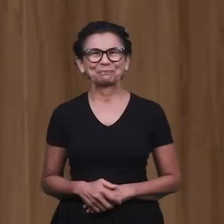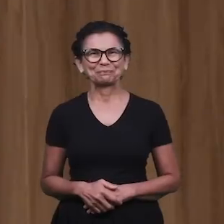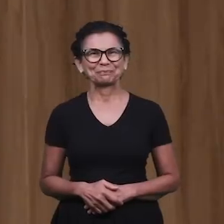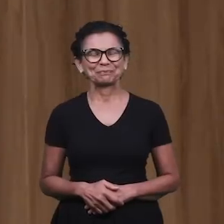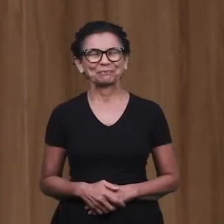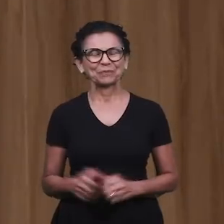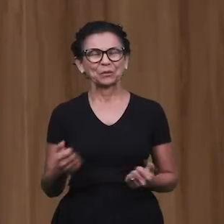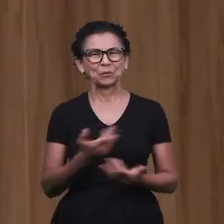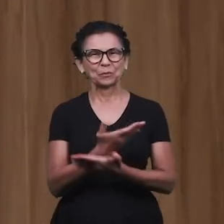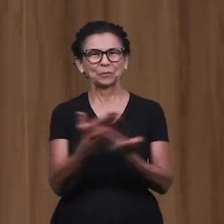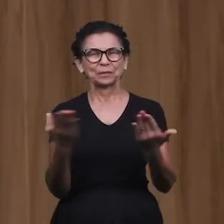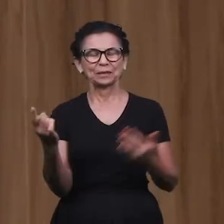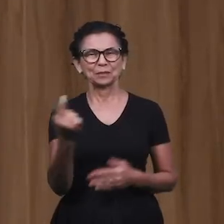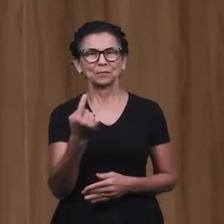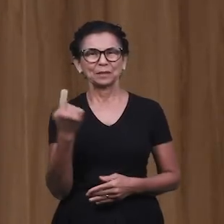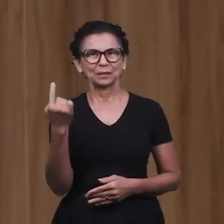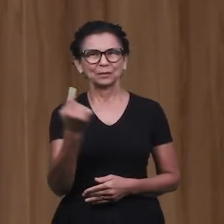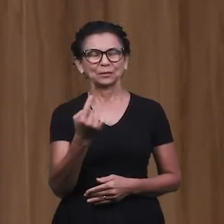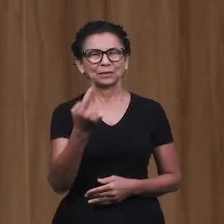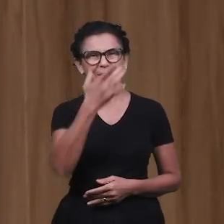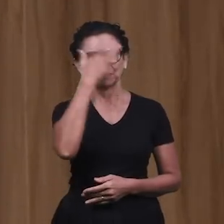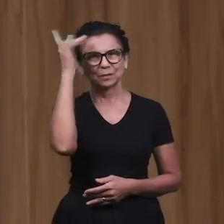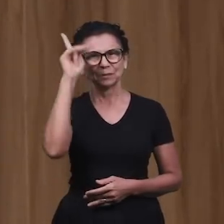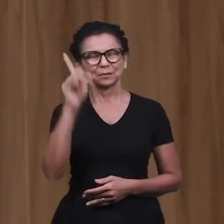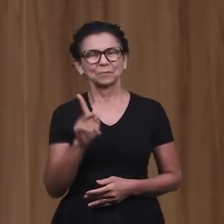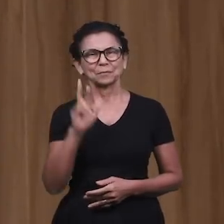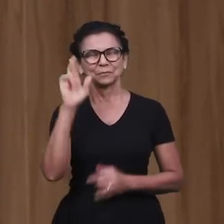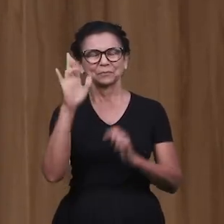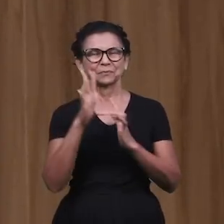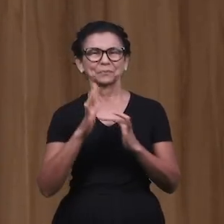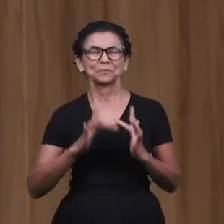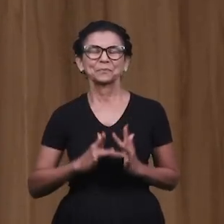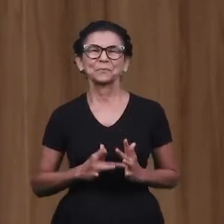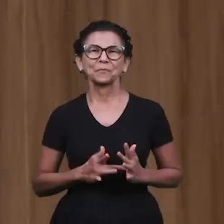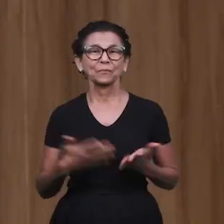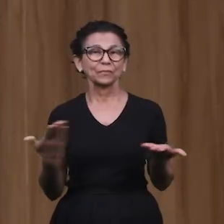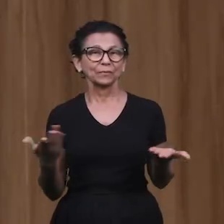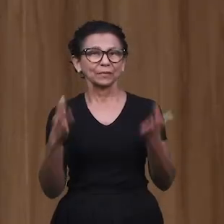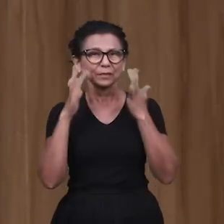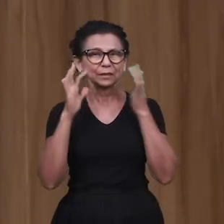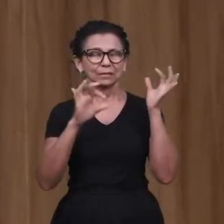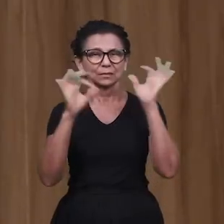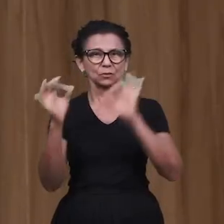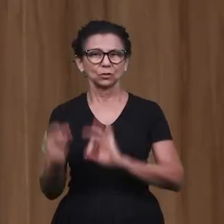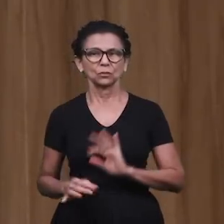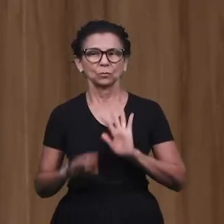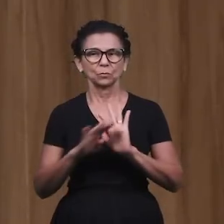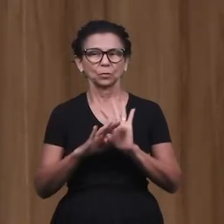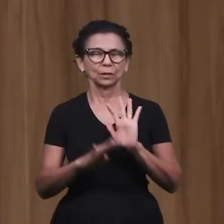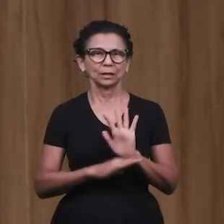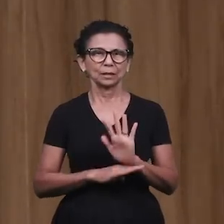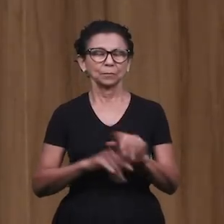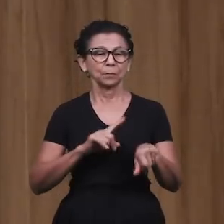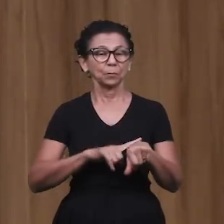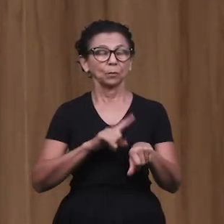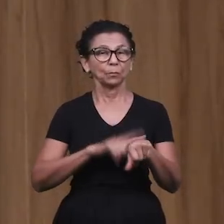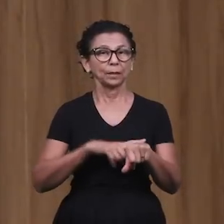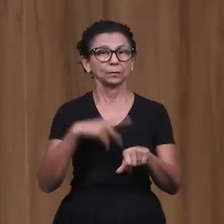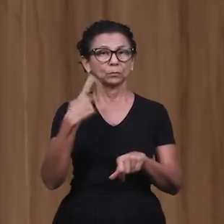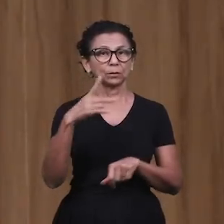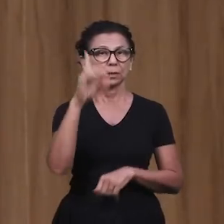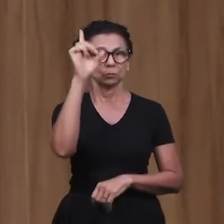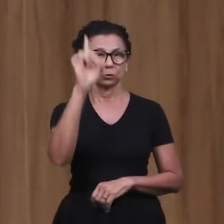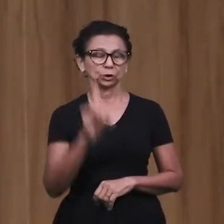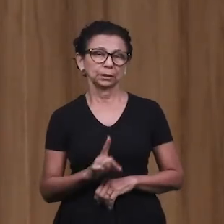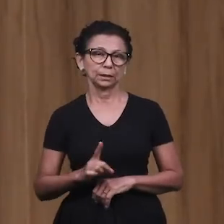gostaríamos de cumprimentar a todos que nos assistem com a paz do Senhor Jesus. Este é o nosso programa Momento do Direito, um programa